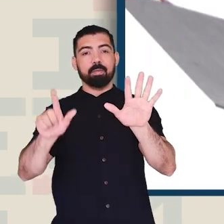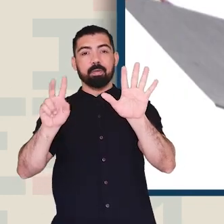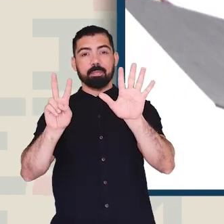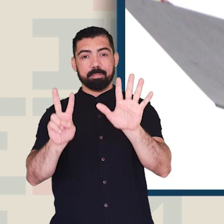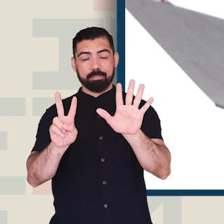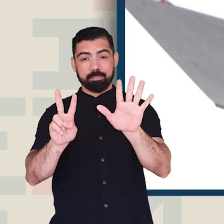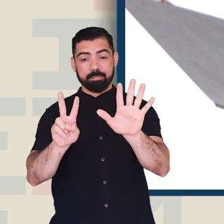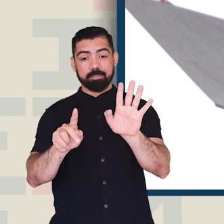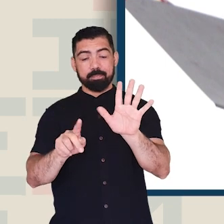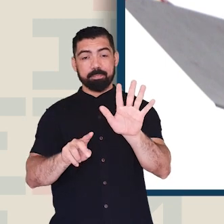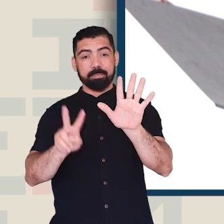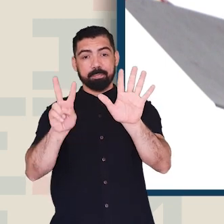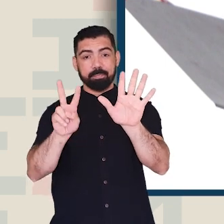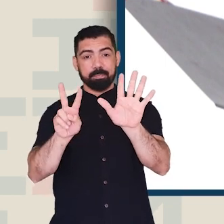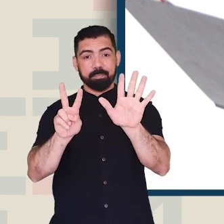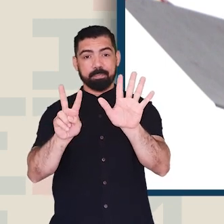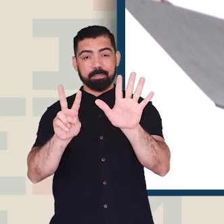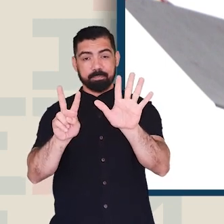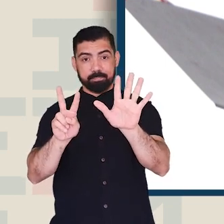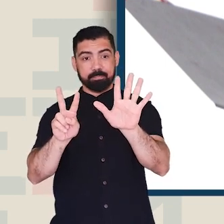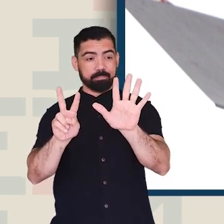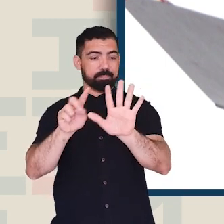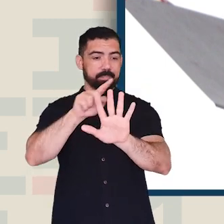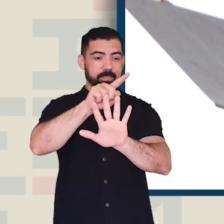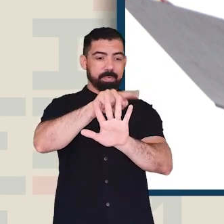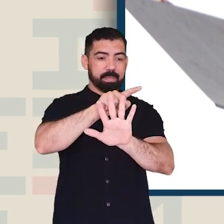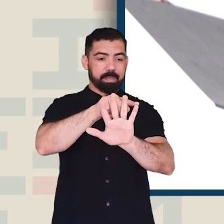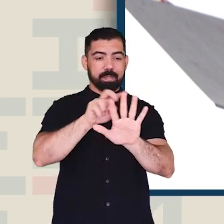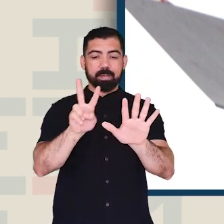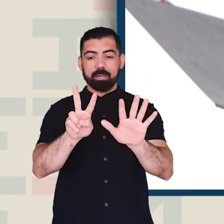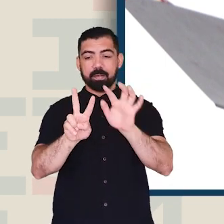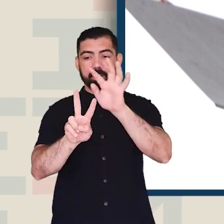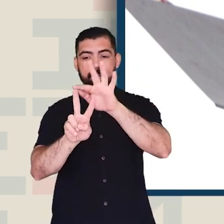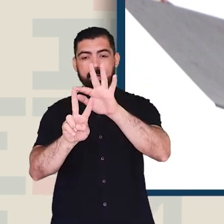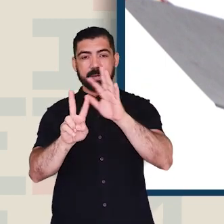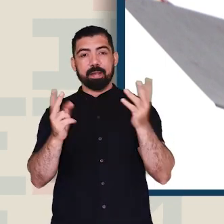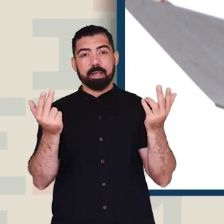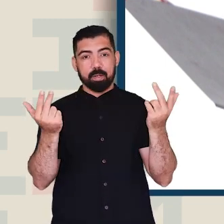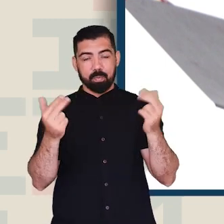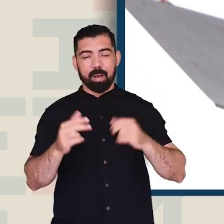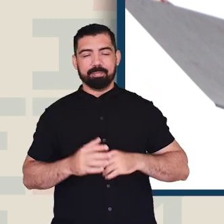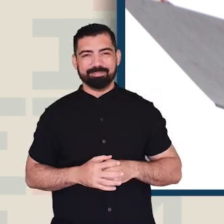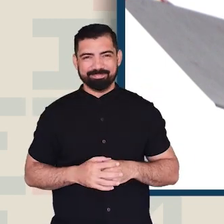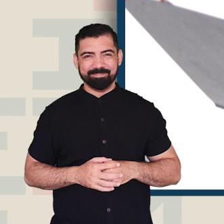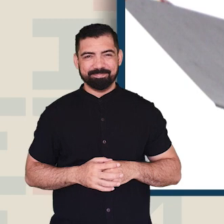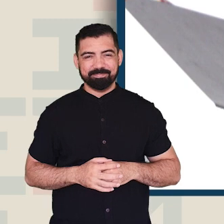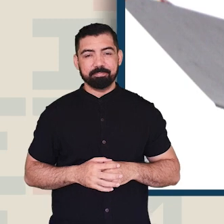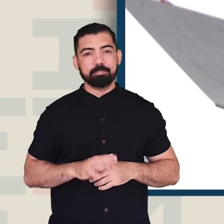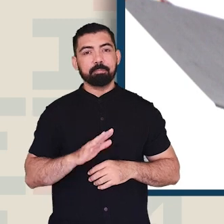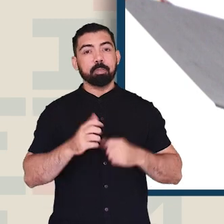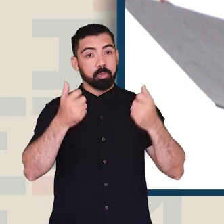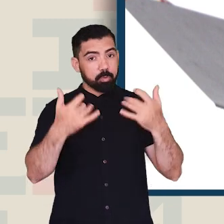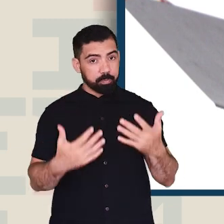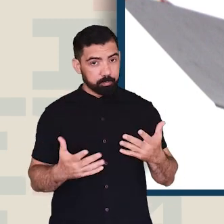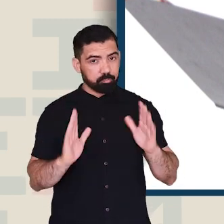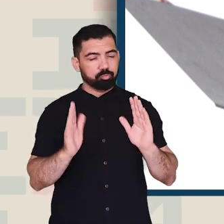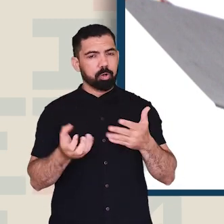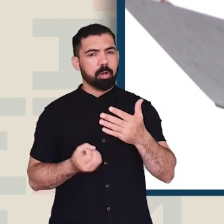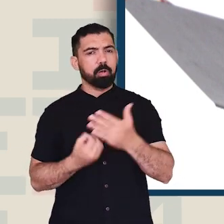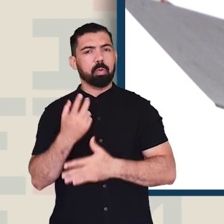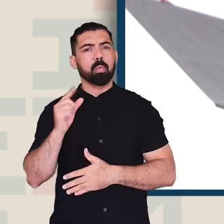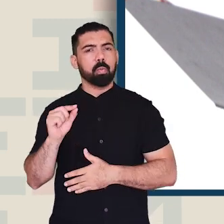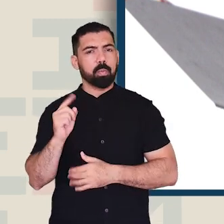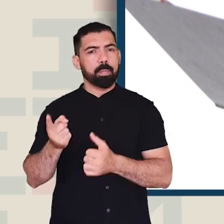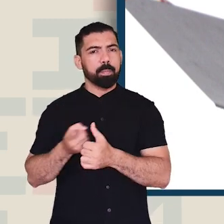7 notas, 8 com a oitava, que é a repetição da primeira. Então, partindo disso aí, foi gerado